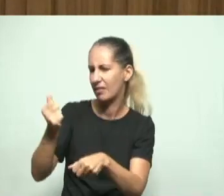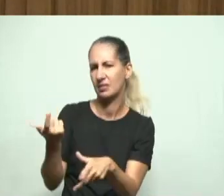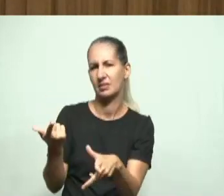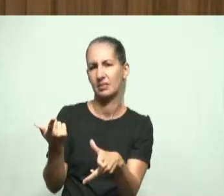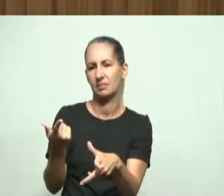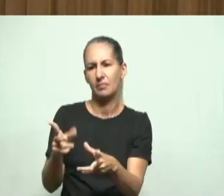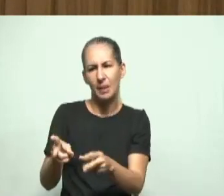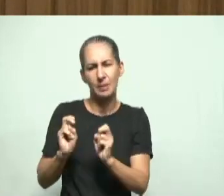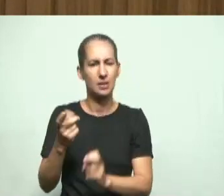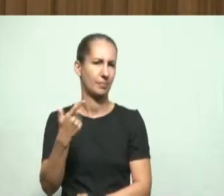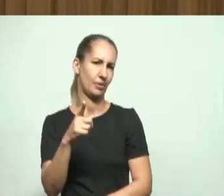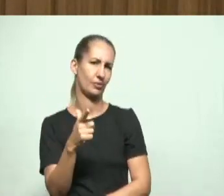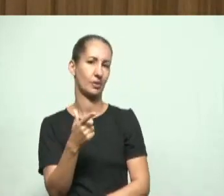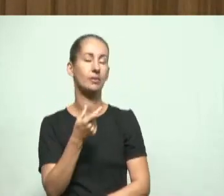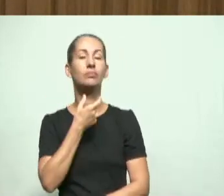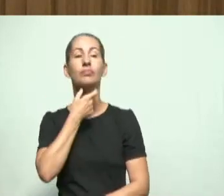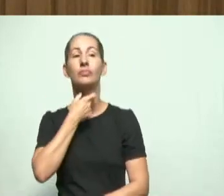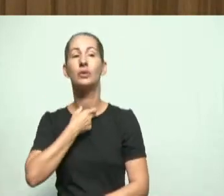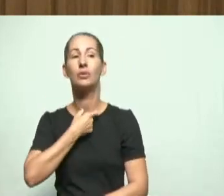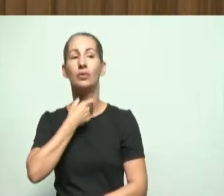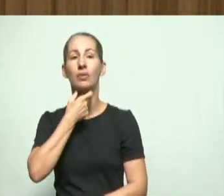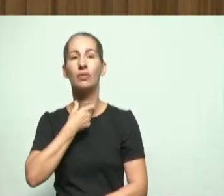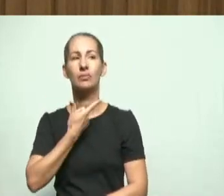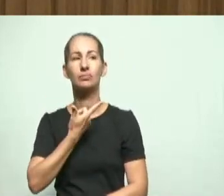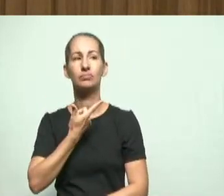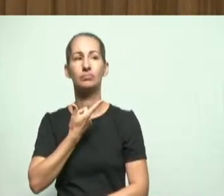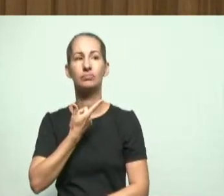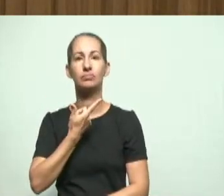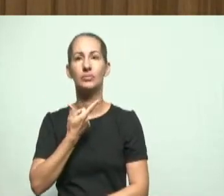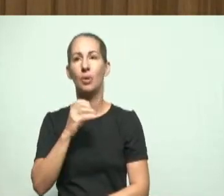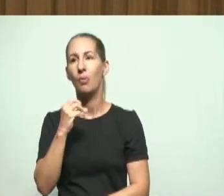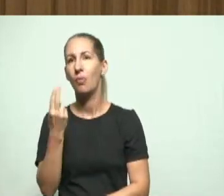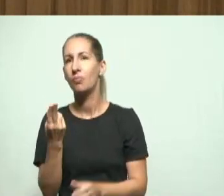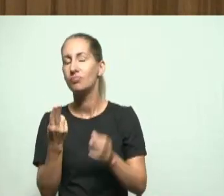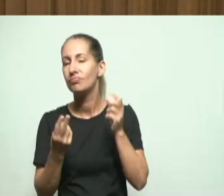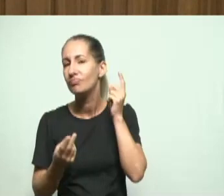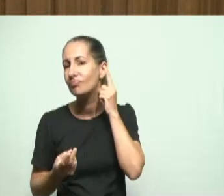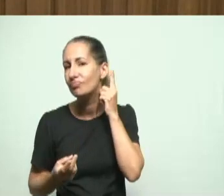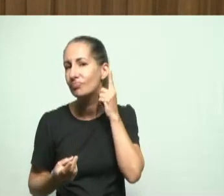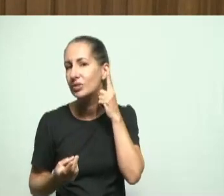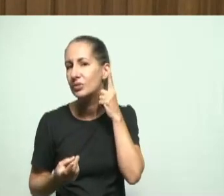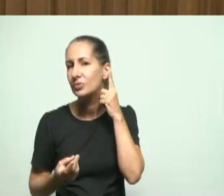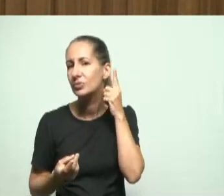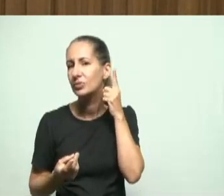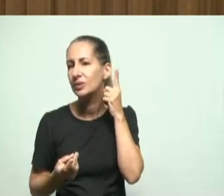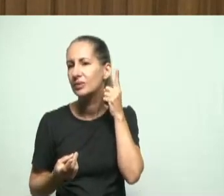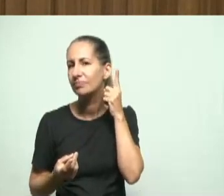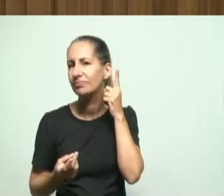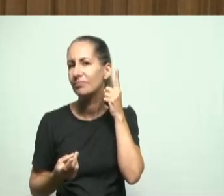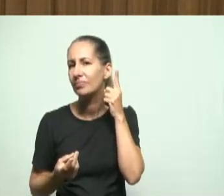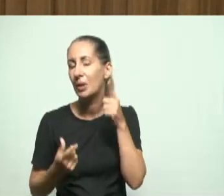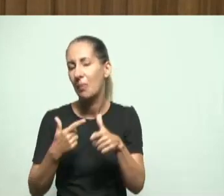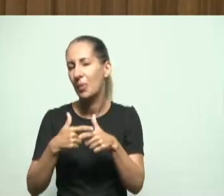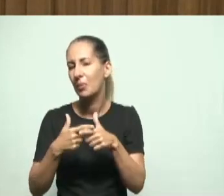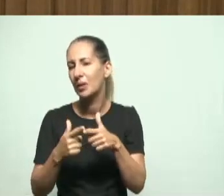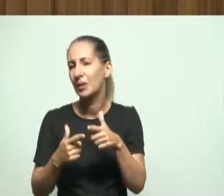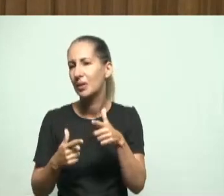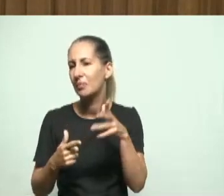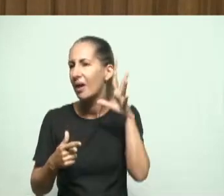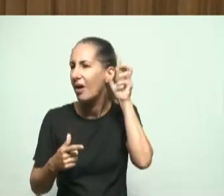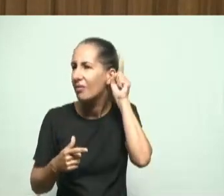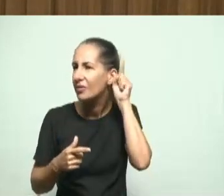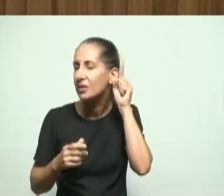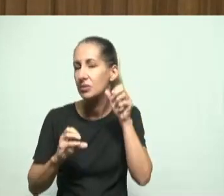que, muitas vezes, o problema é fono-neural, é a criança que não escuta direito, tem um problema de audição, né? Ou